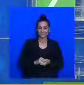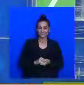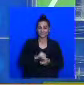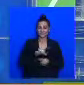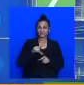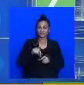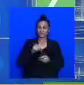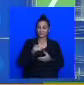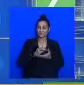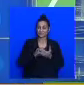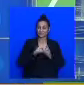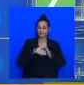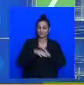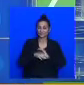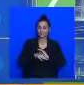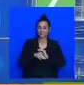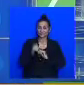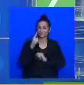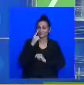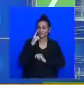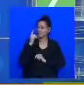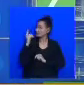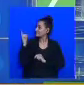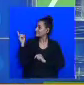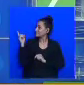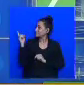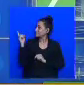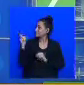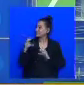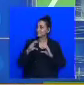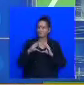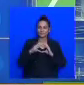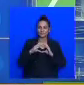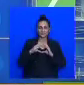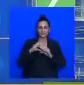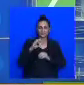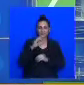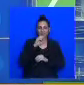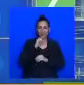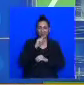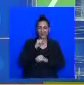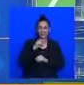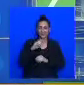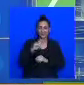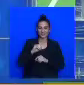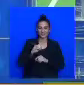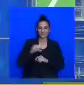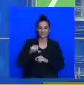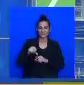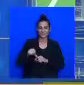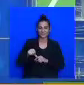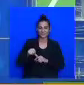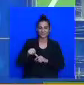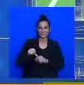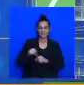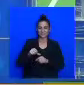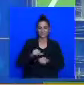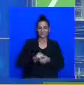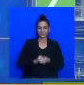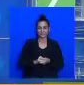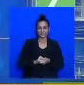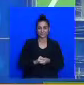Este é o sorteio da Lotomania. Bola laranja, número 09. Laranja, 09.